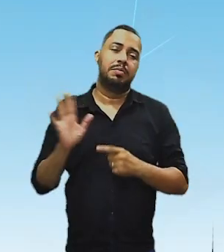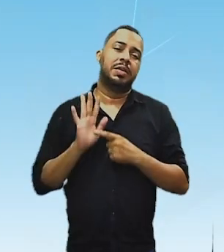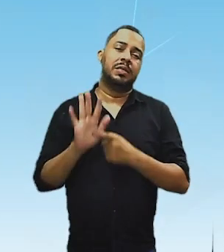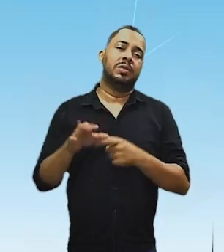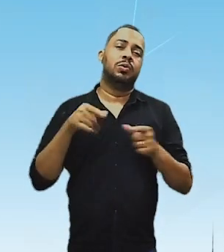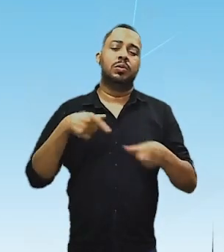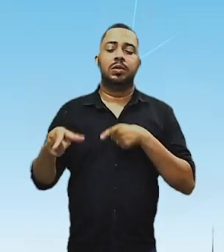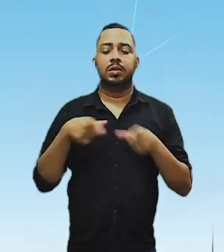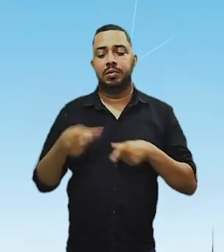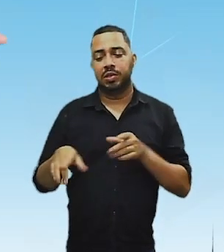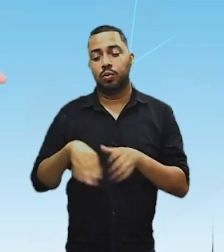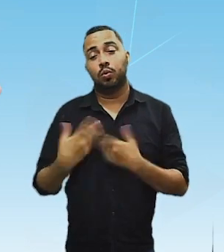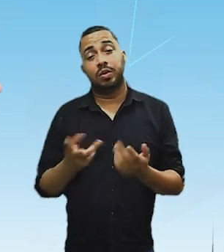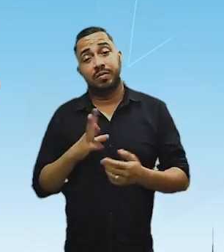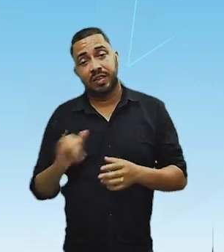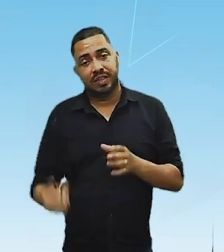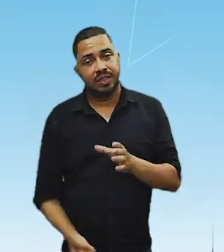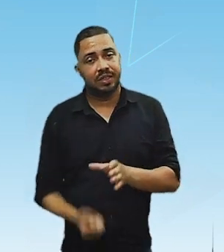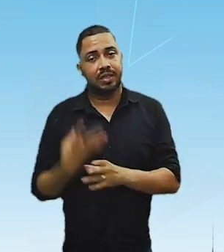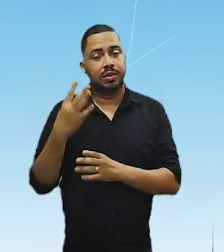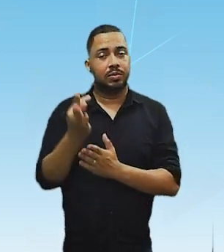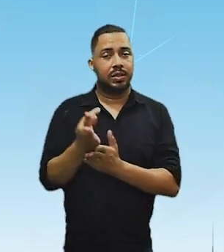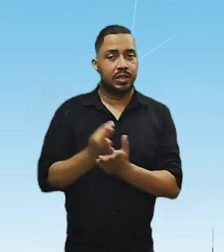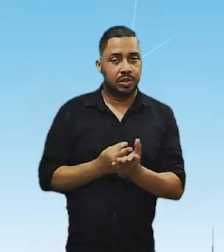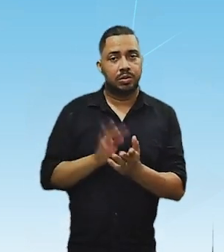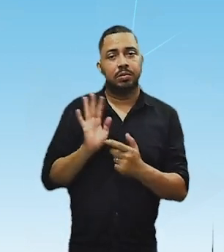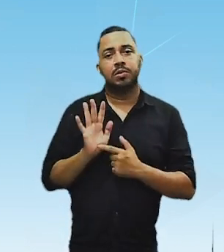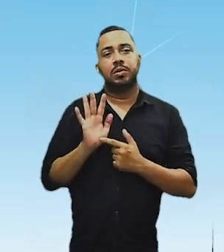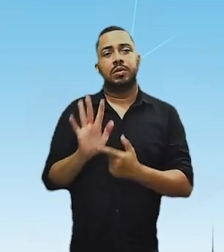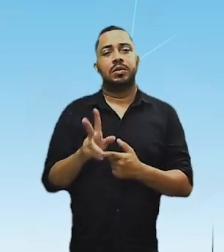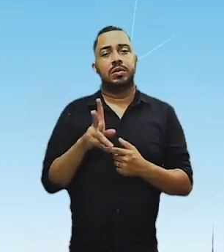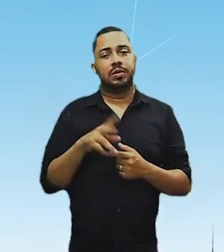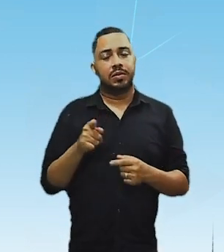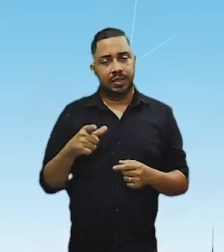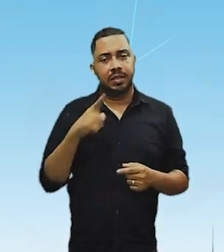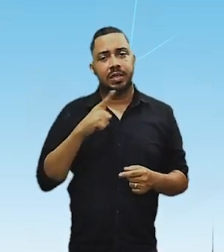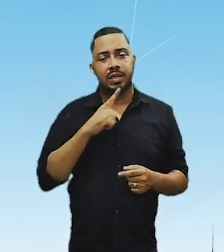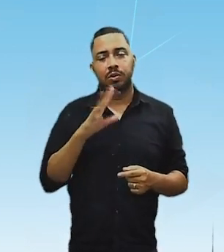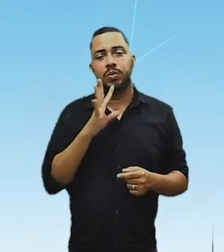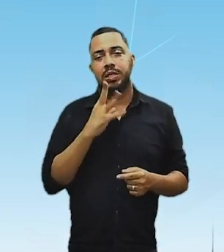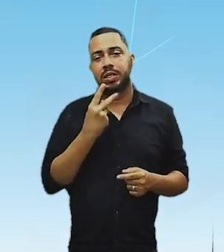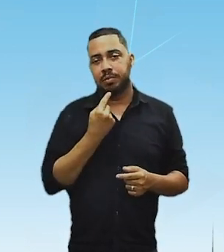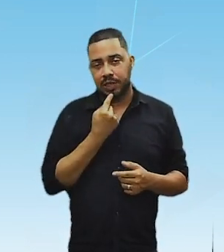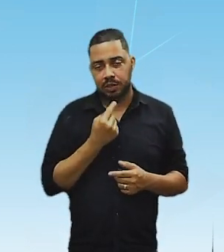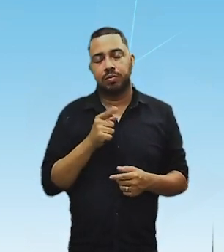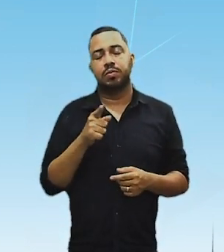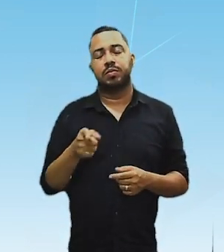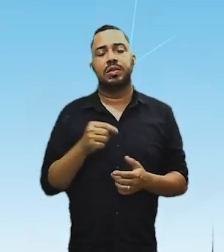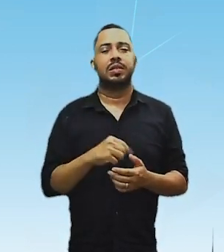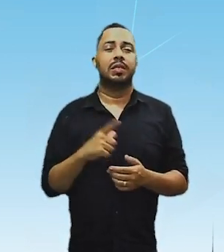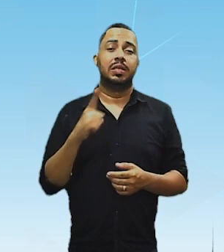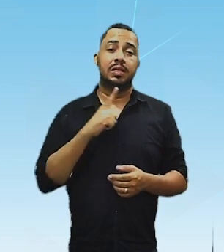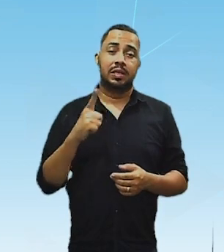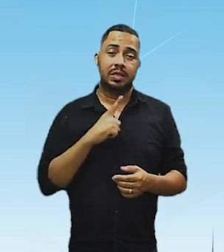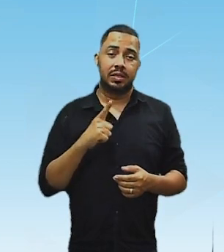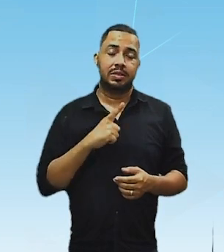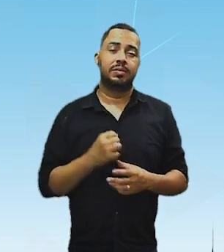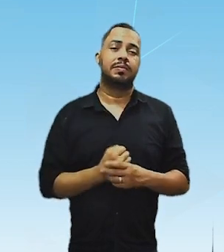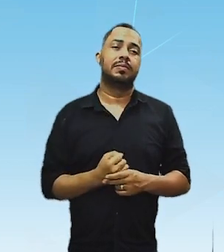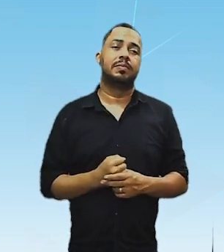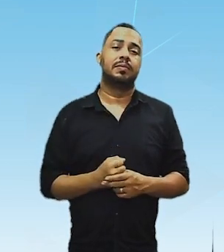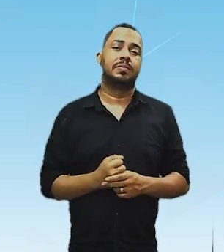trabalho ou que vai criar um texto, mostrar que você tem conhecimento, que você tem